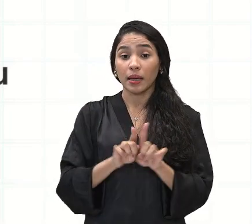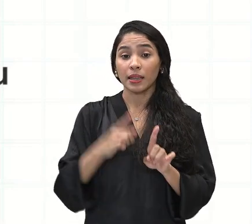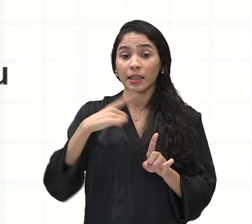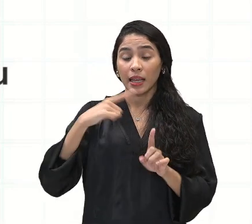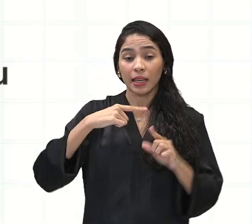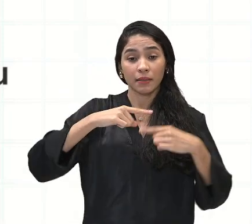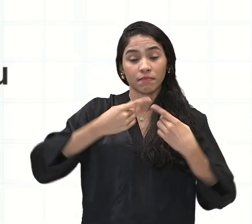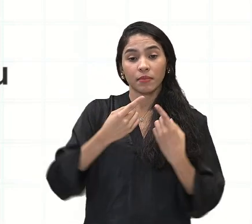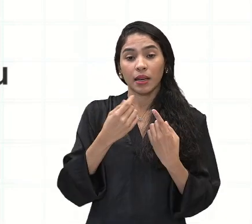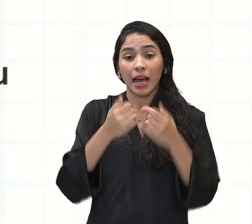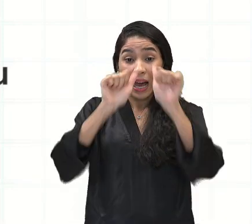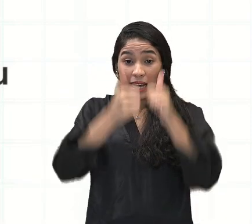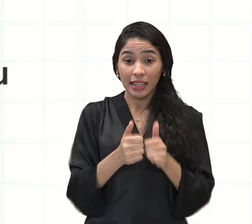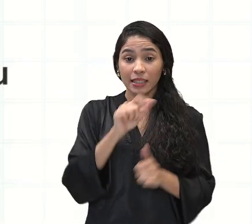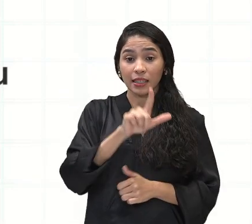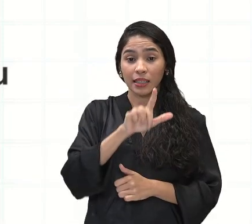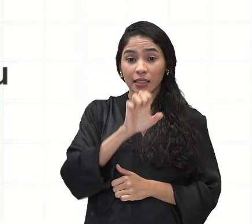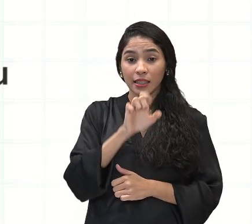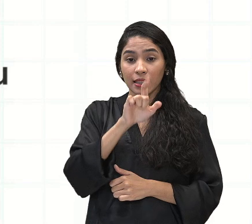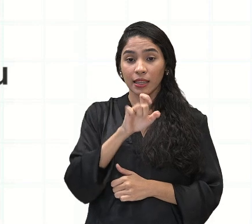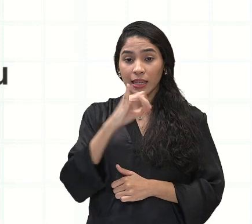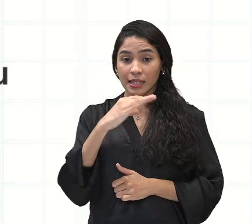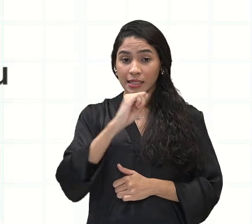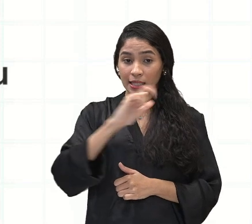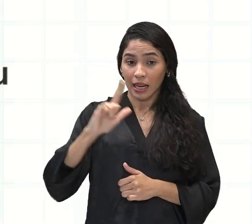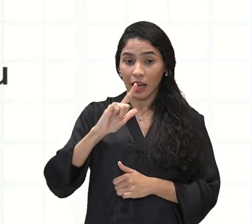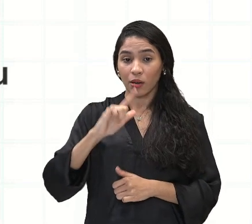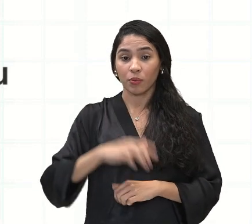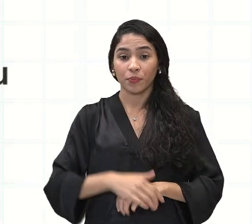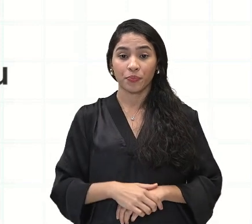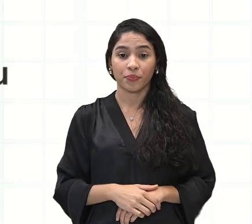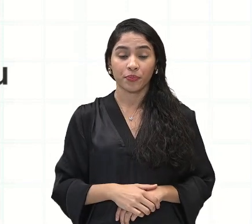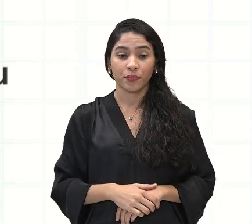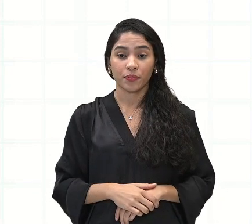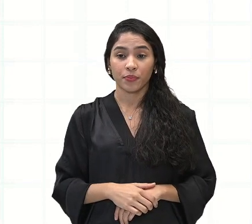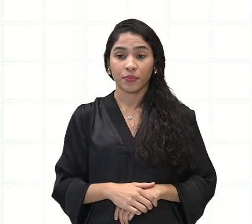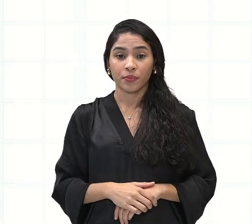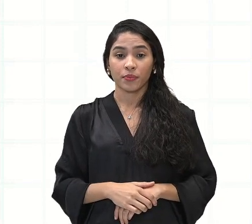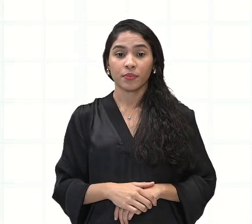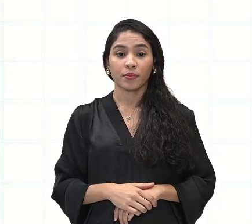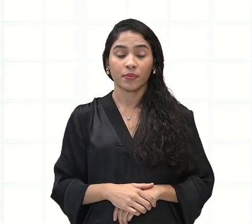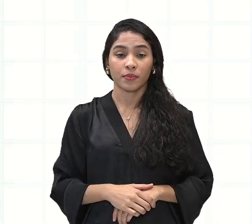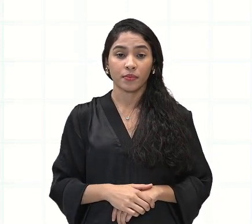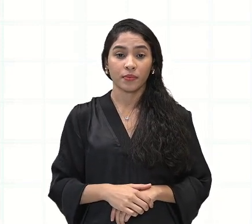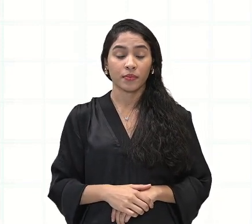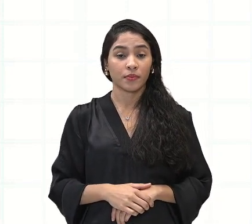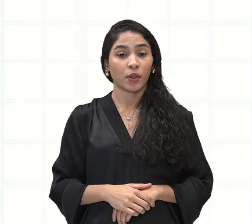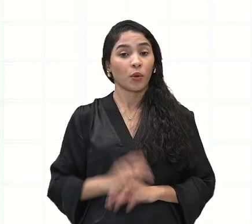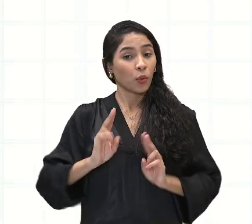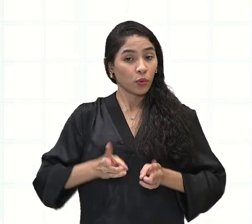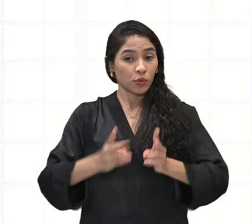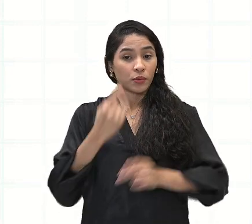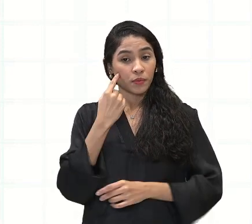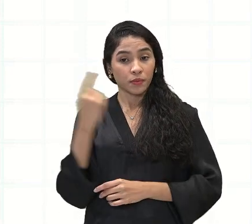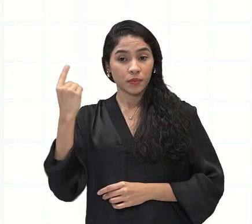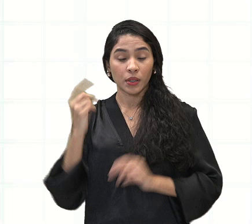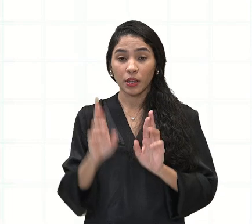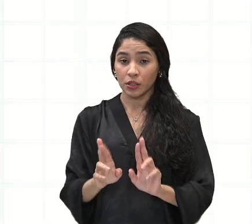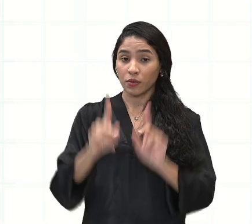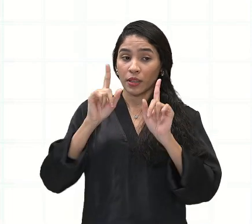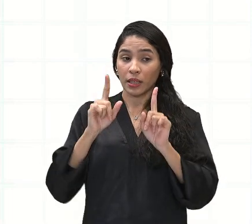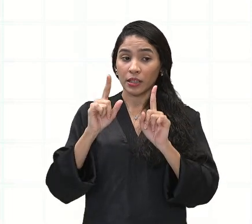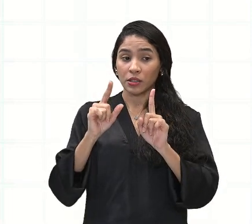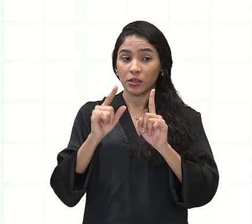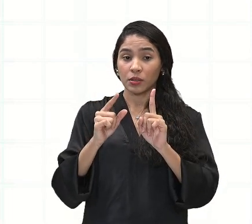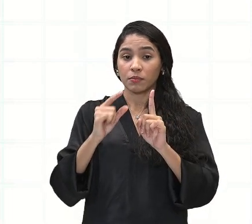no nível das palavras ou dos termos utilizados. Continuando aqui, a gente tem diferentes tipos de figuras de